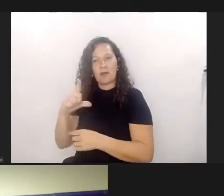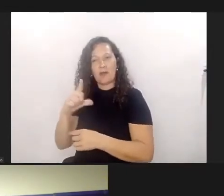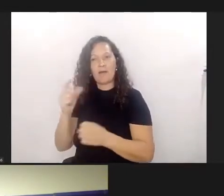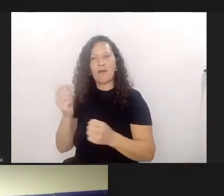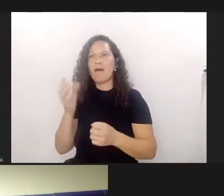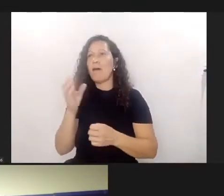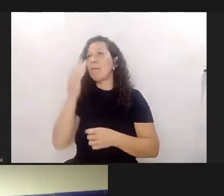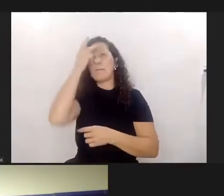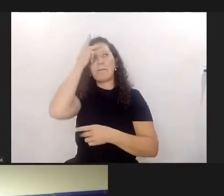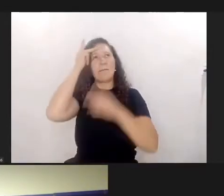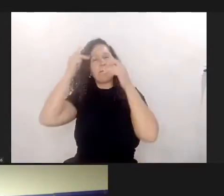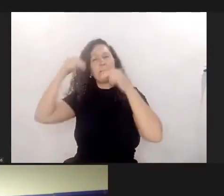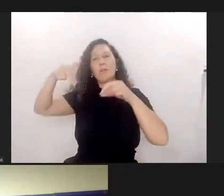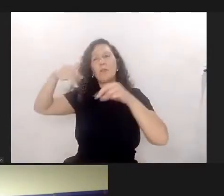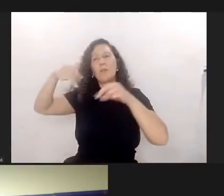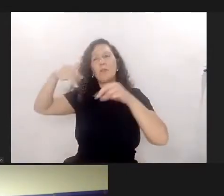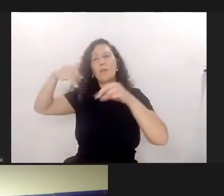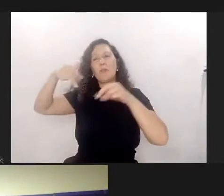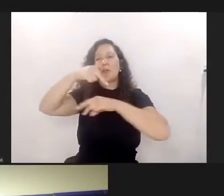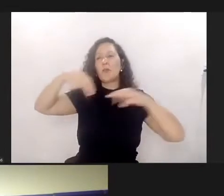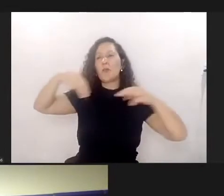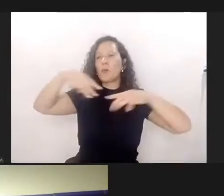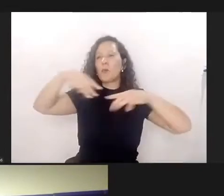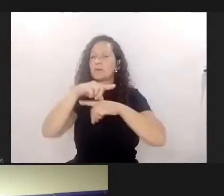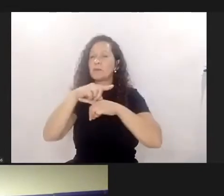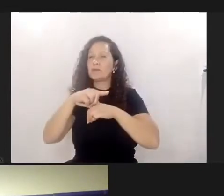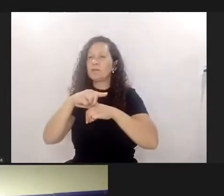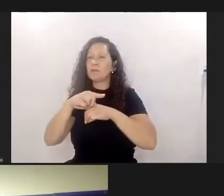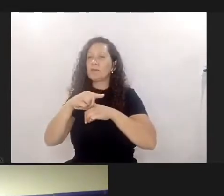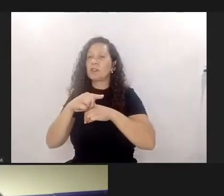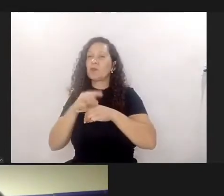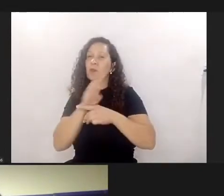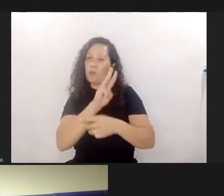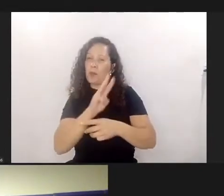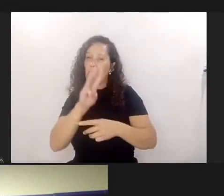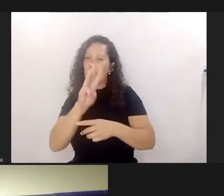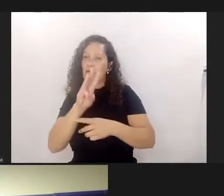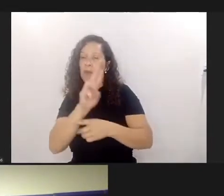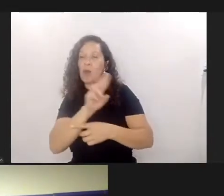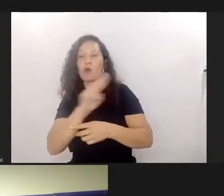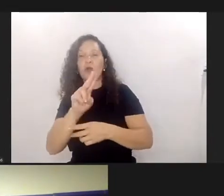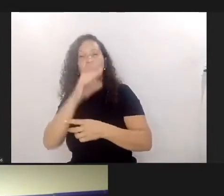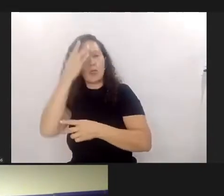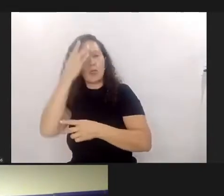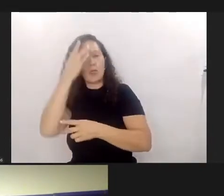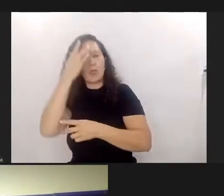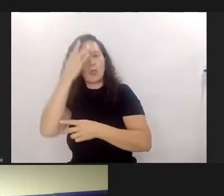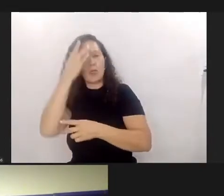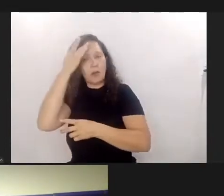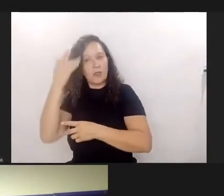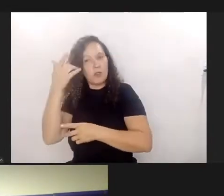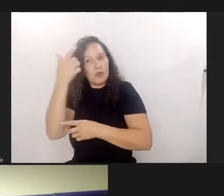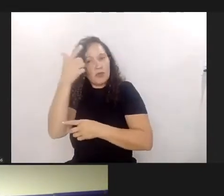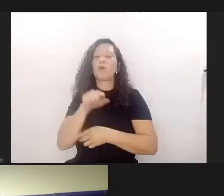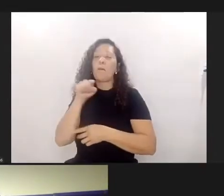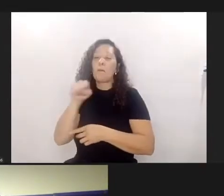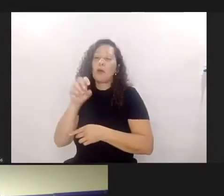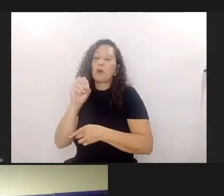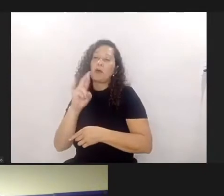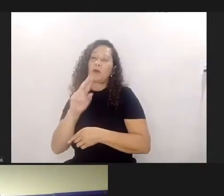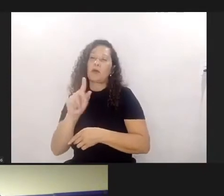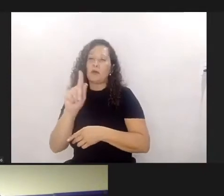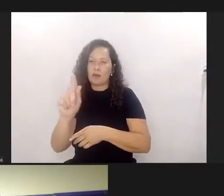New, ou em português é amanhadenovo.org, a gente tem a descrição, a gente tem uma galeria com os 10